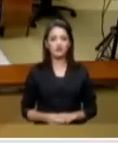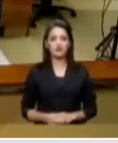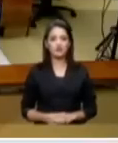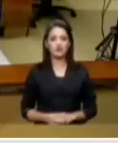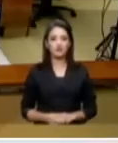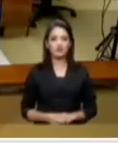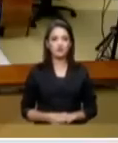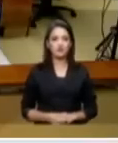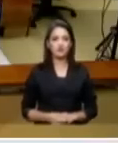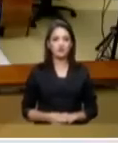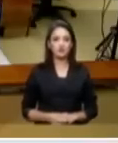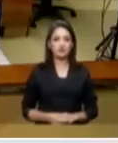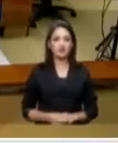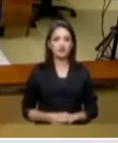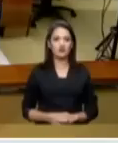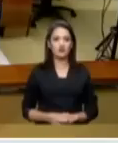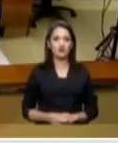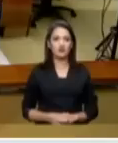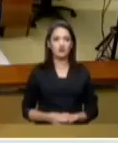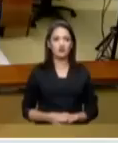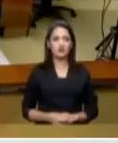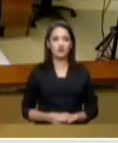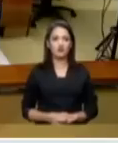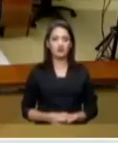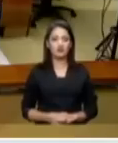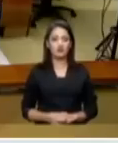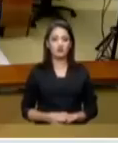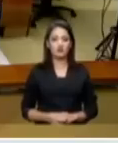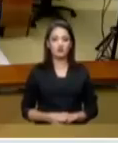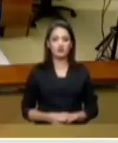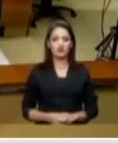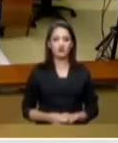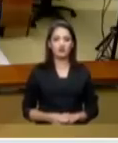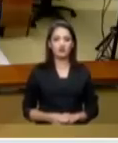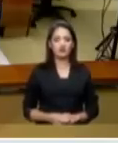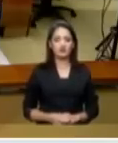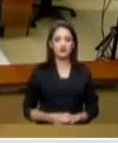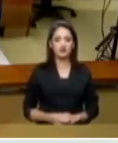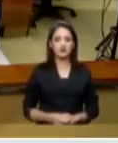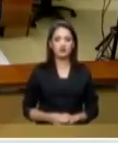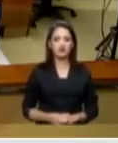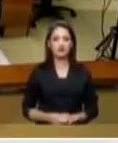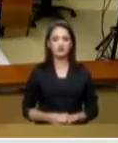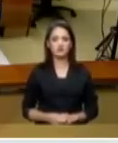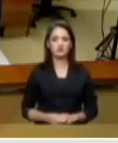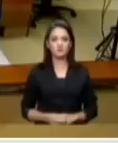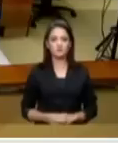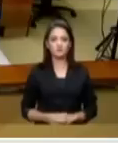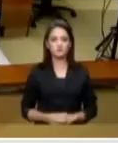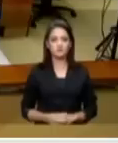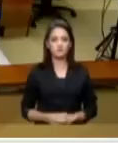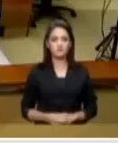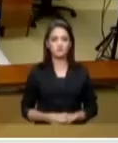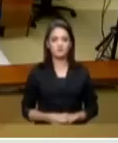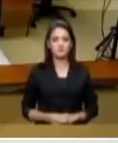de 15 dias para o presidente pro governo intensificar pelo amor de Deus até quando a sociedade